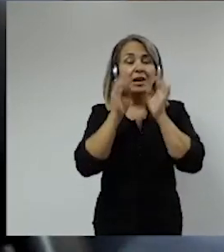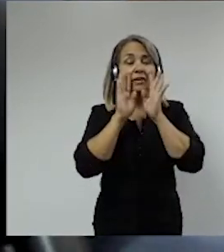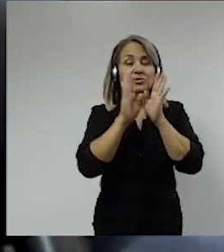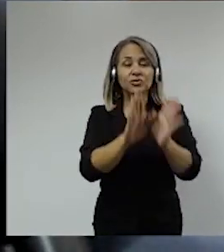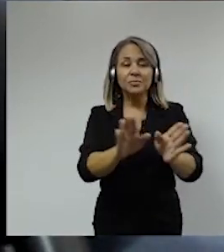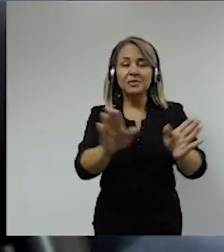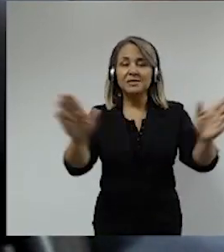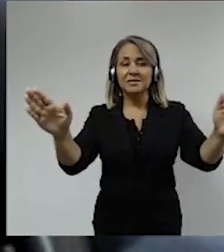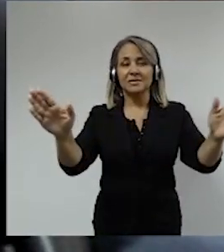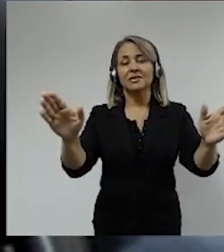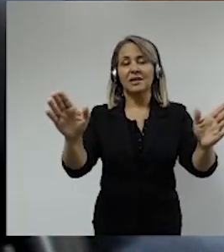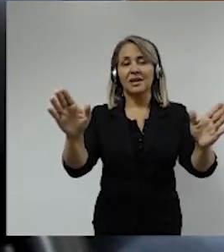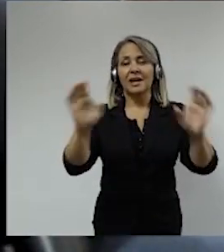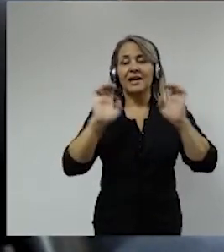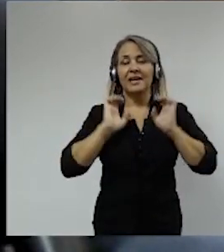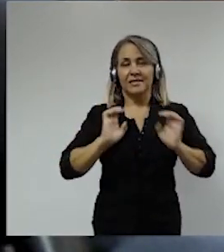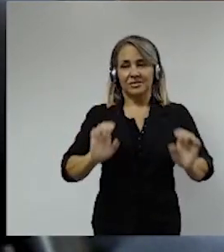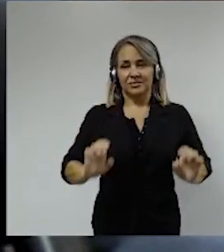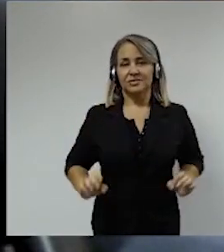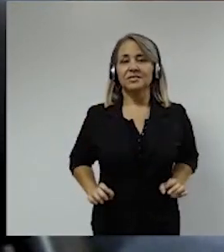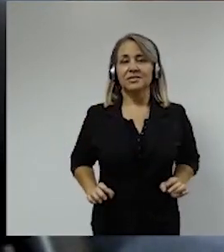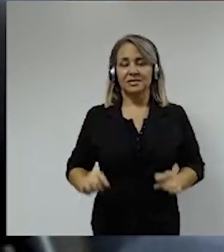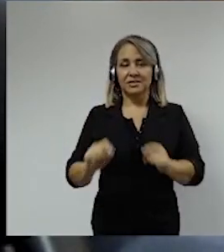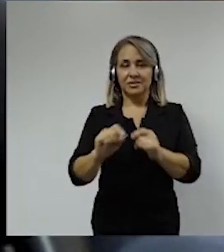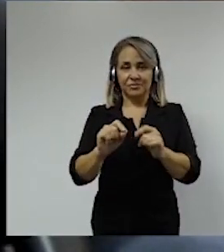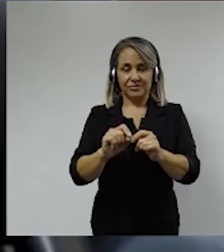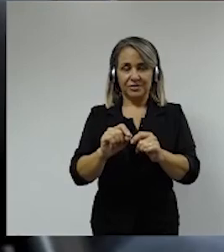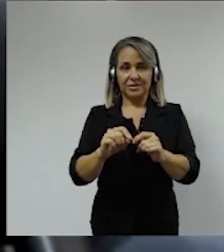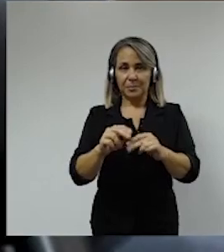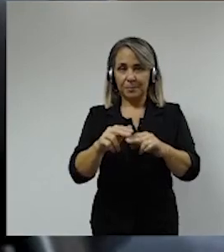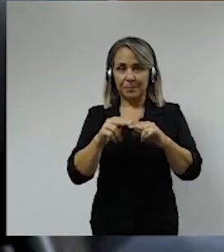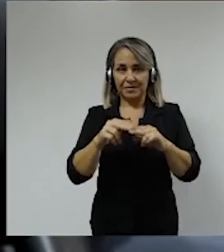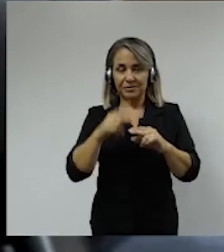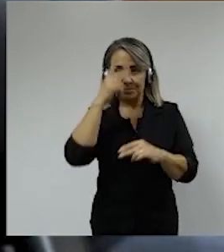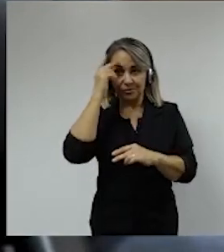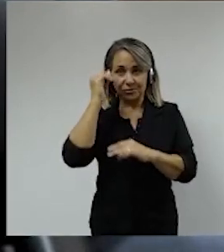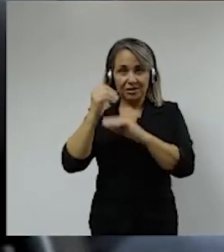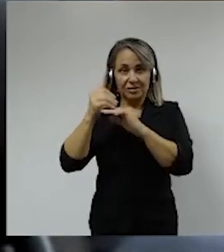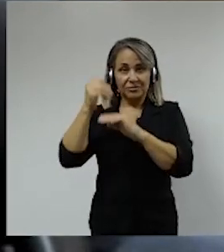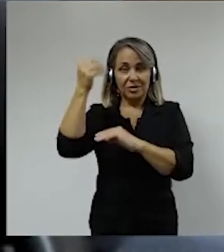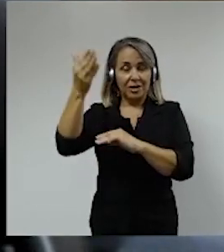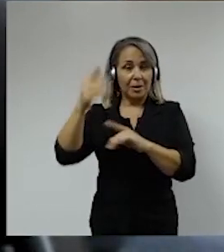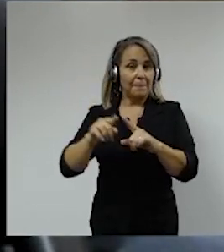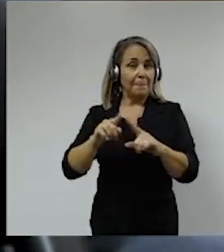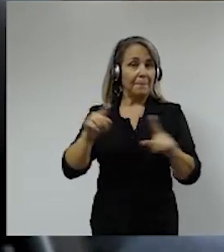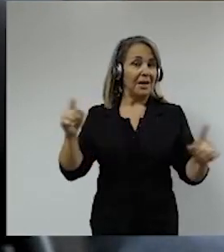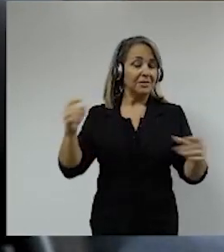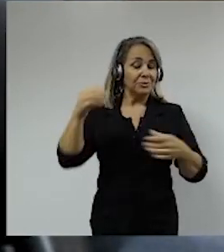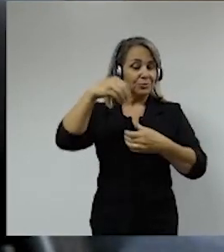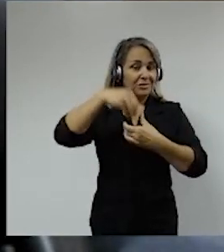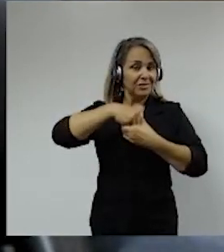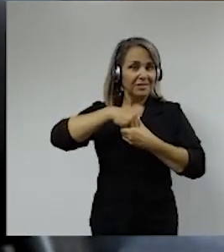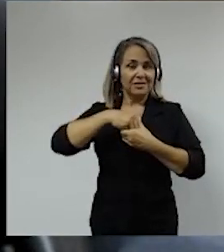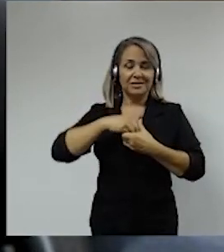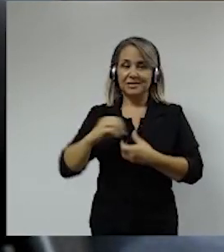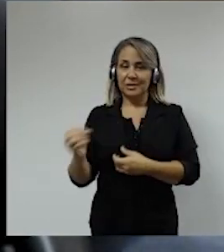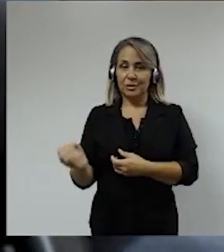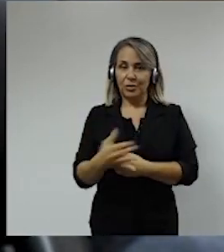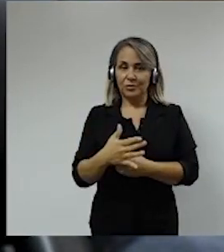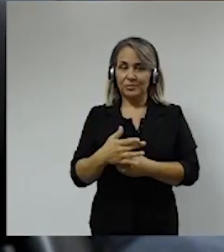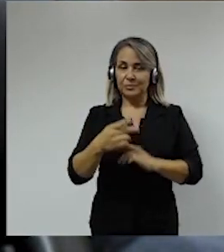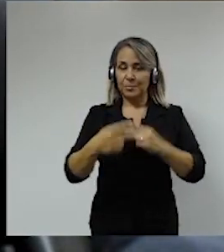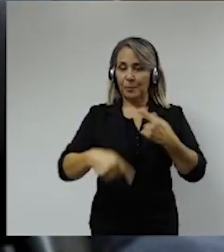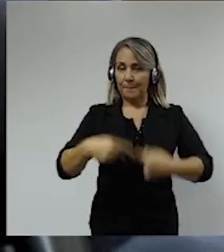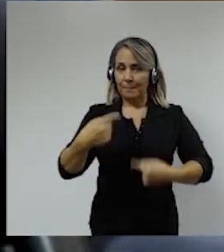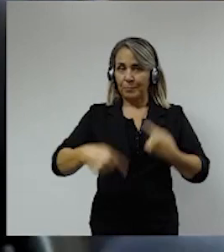desse tipo de campanha de marketing, que é feita apenas para o público externo, mas não internaliza novas políticas